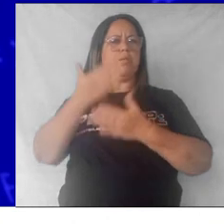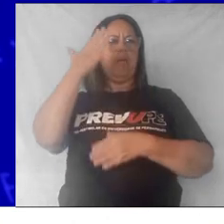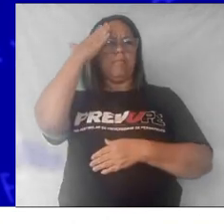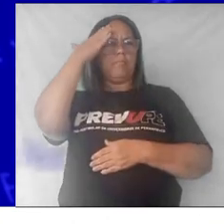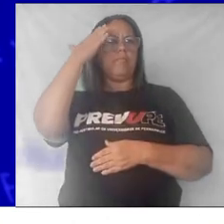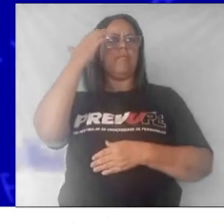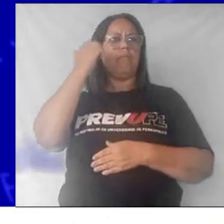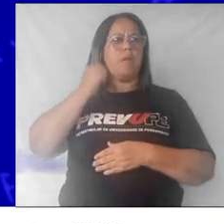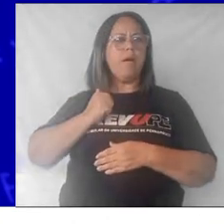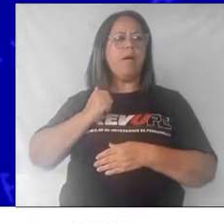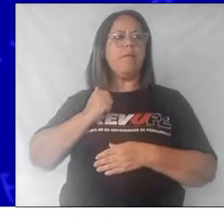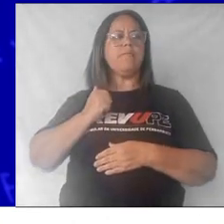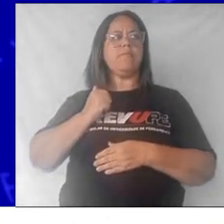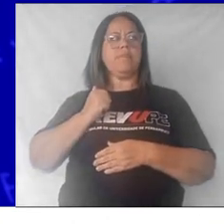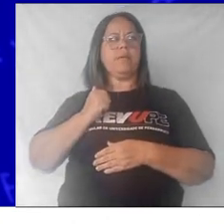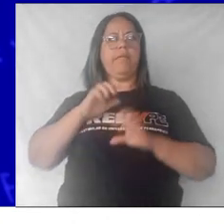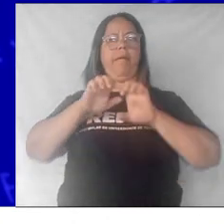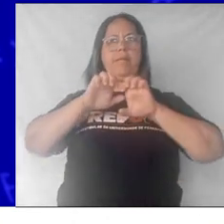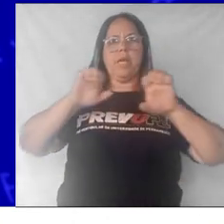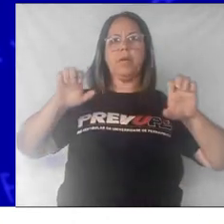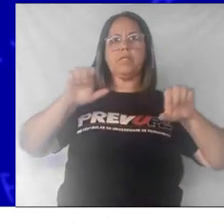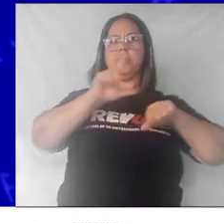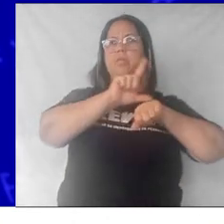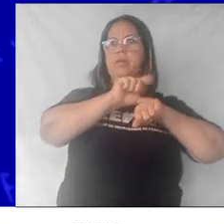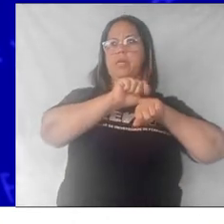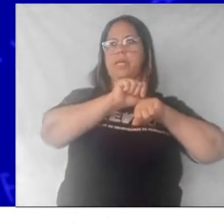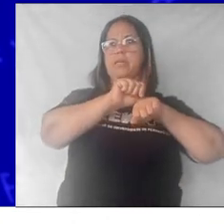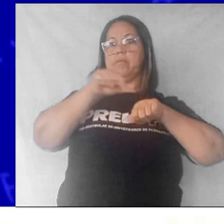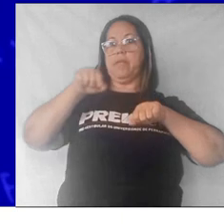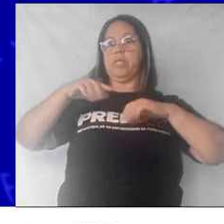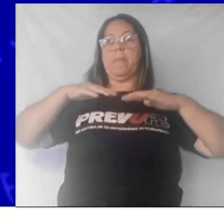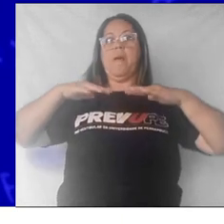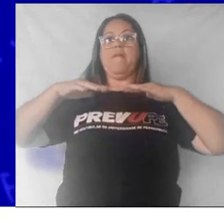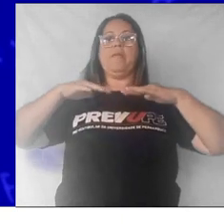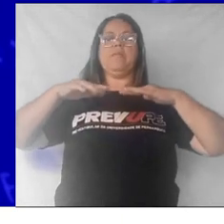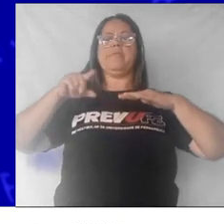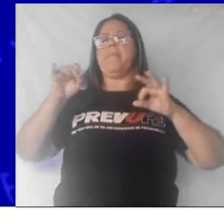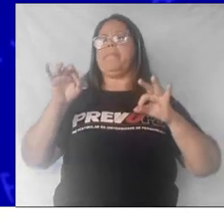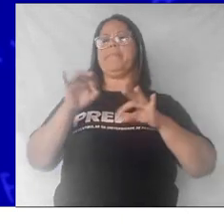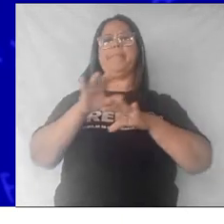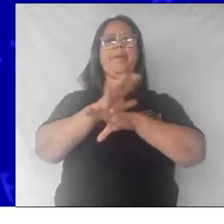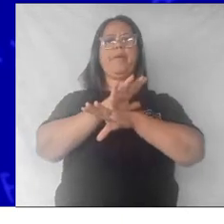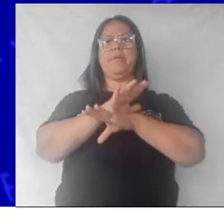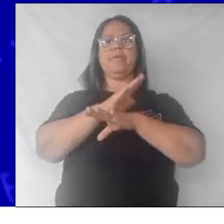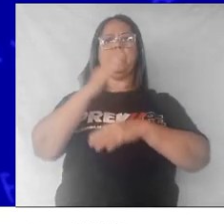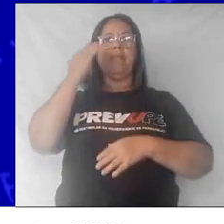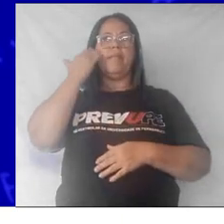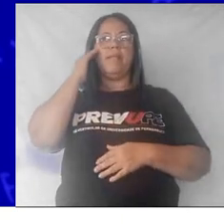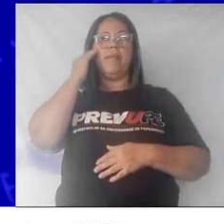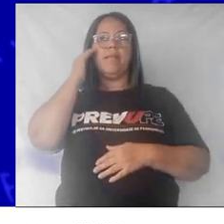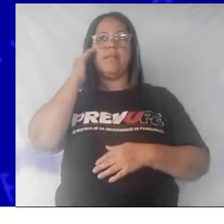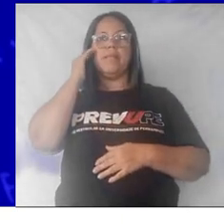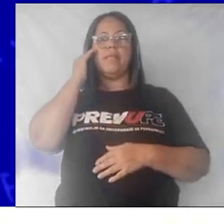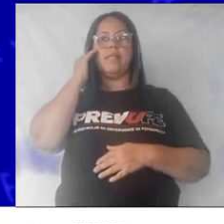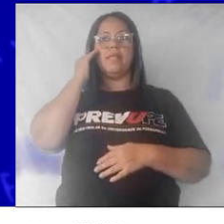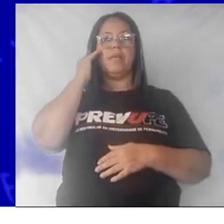sabe, né, as equações horárias desse movimento, ele está apto para entender